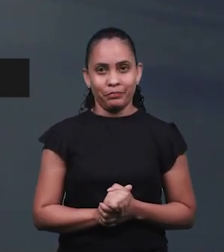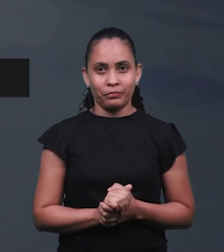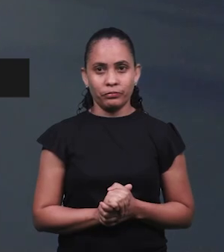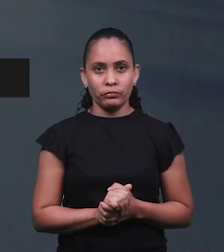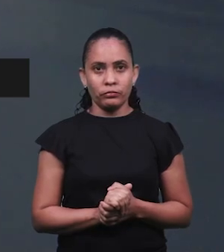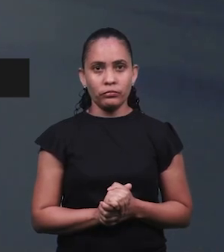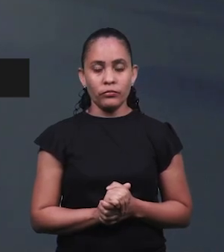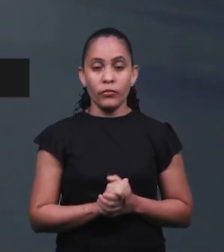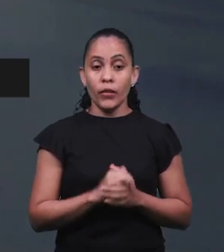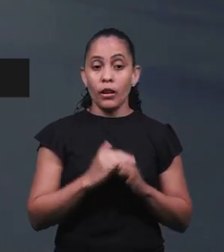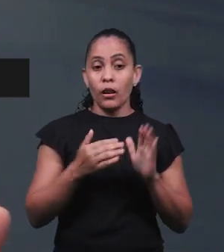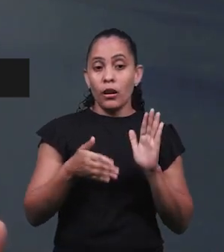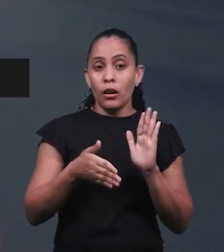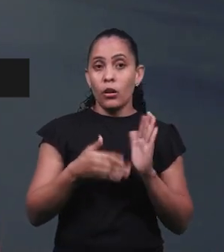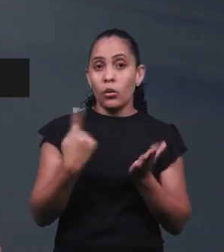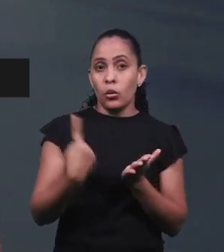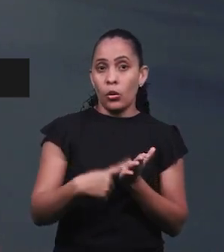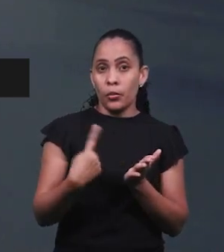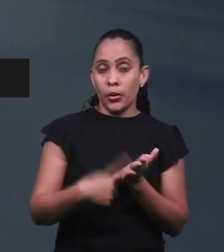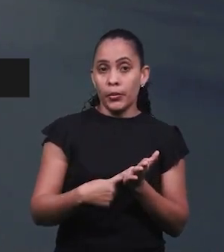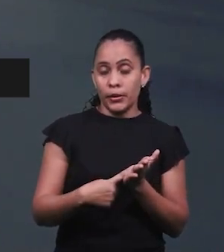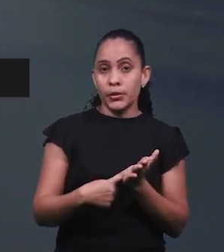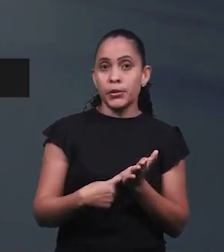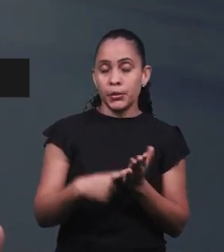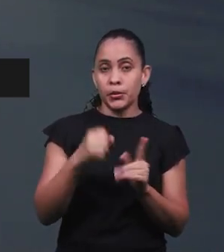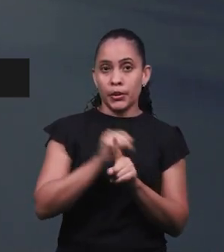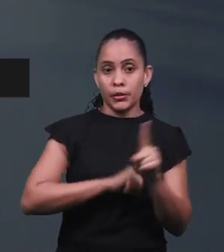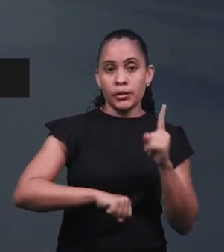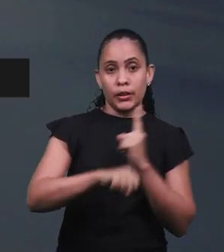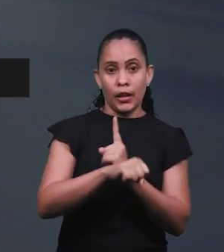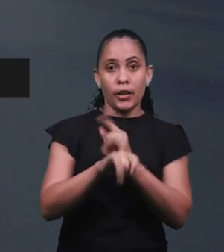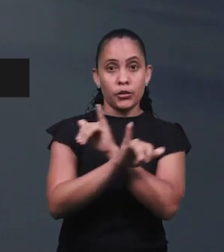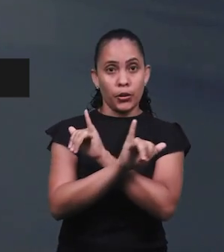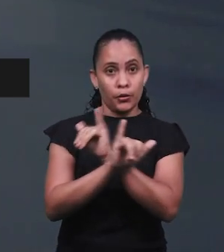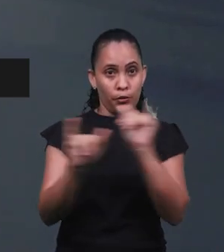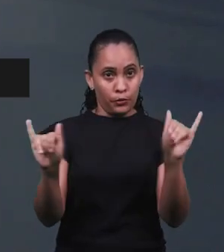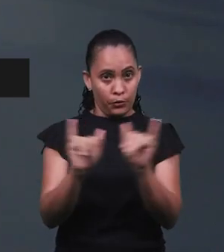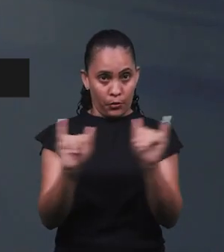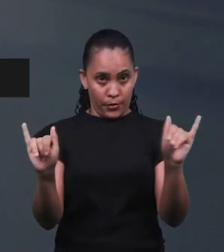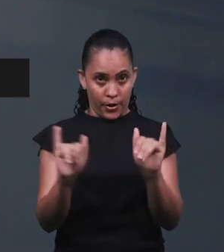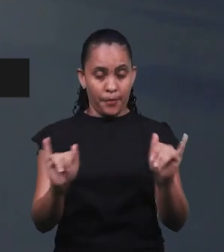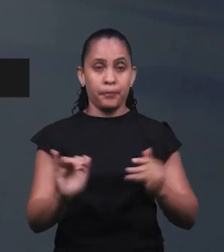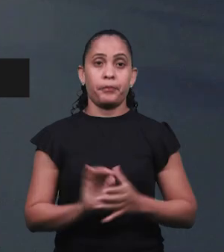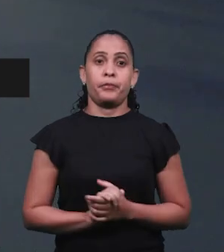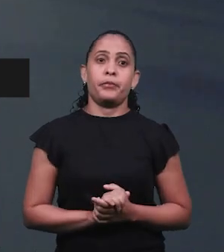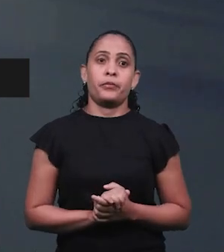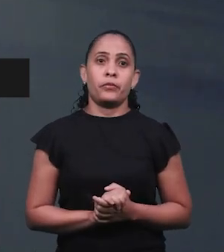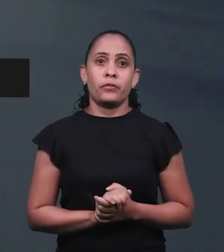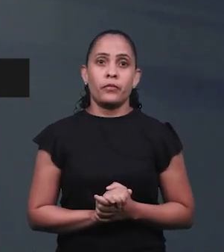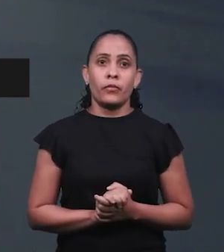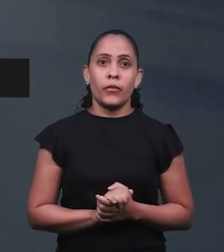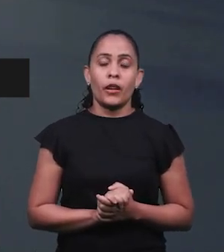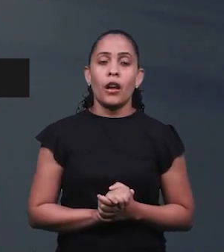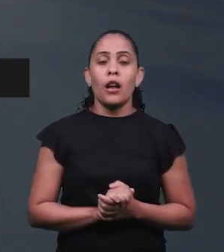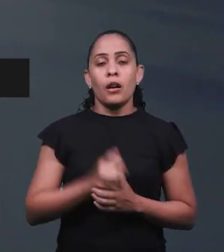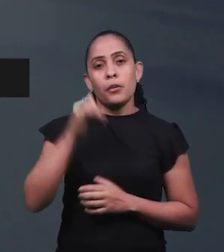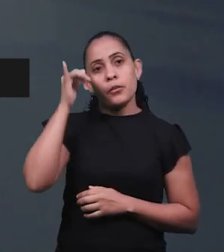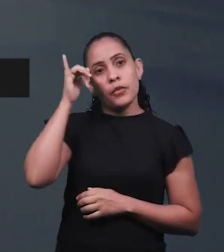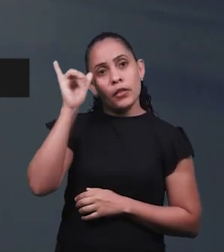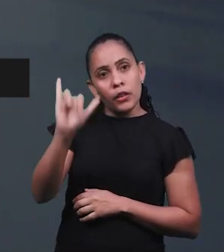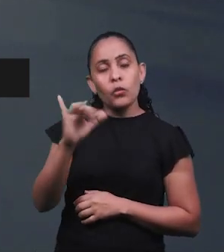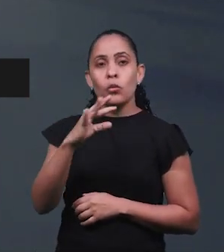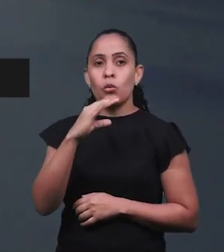um compromisso para a sociedade, né, informar sobre essa doença renal crônica. Então, a prevenção,